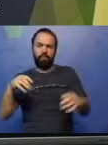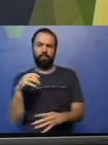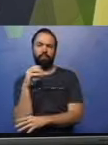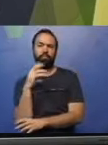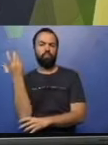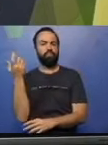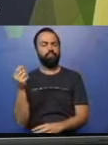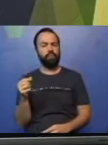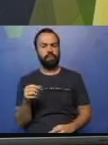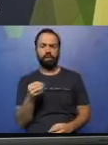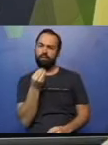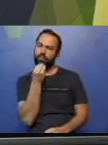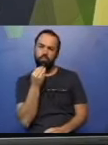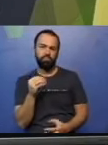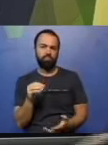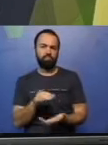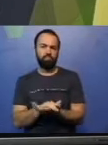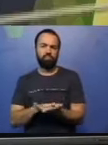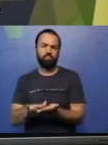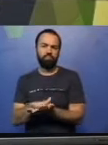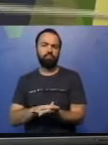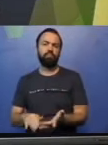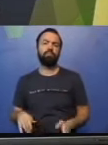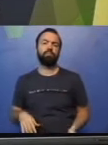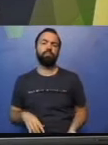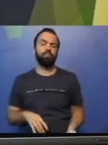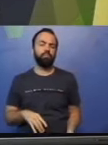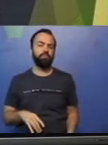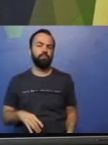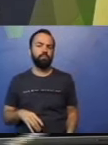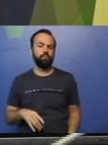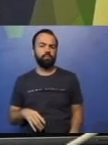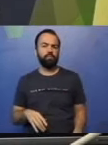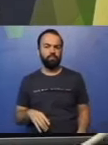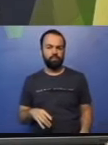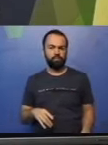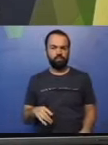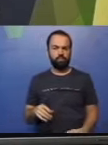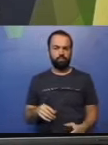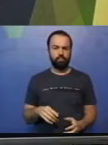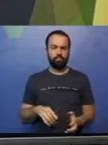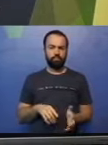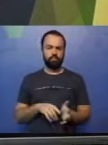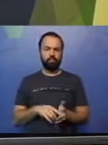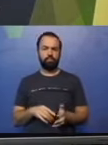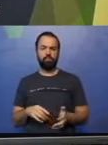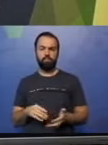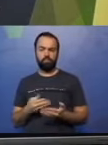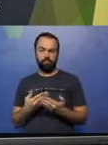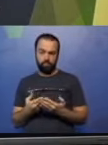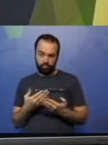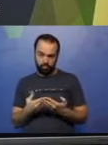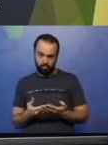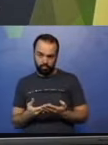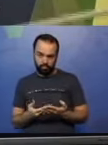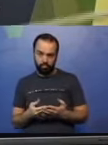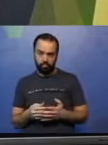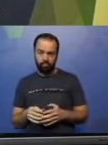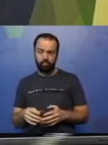nenhuma. Então, esse estudo da chance de um